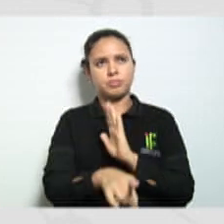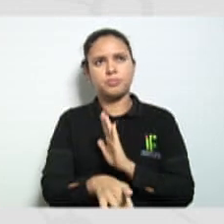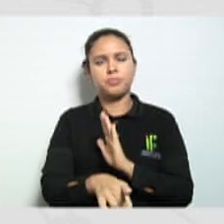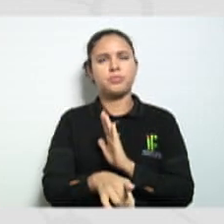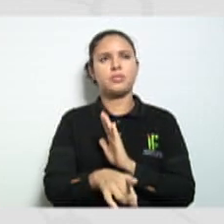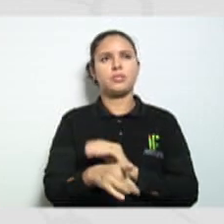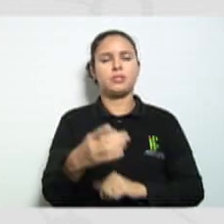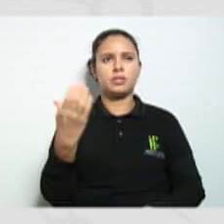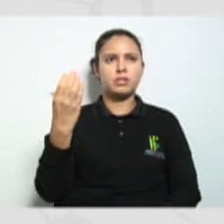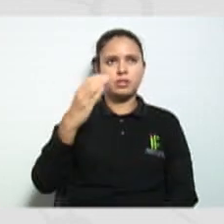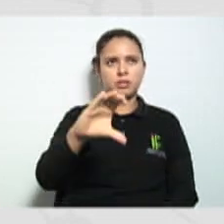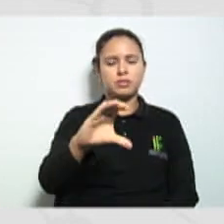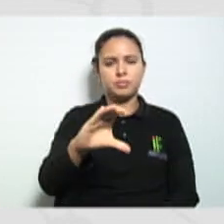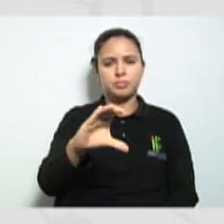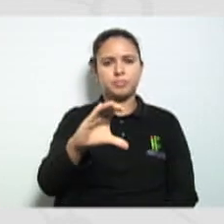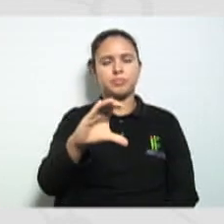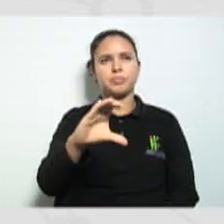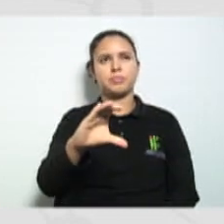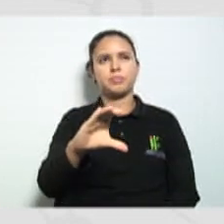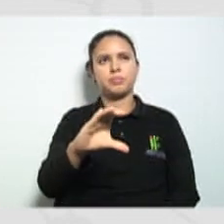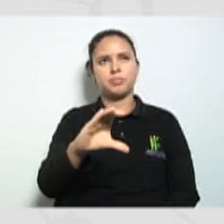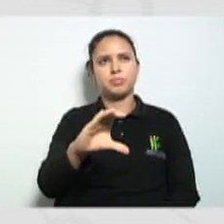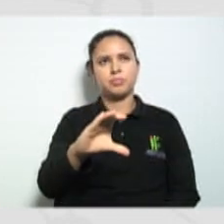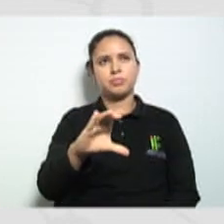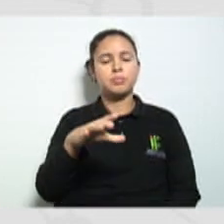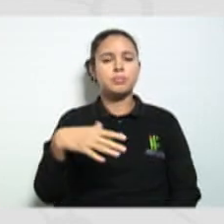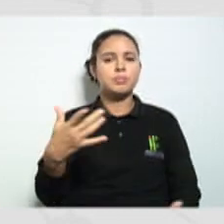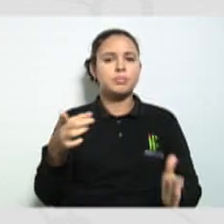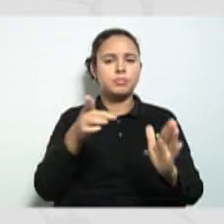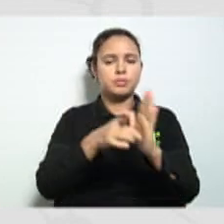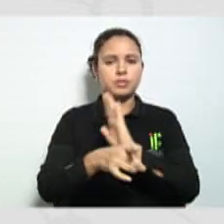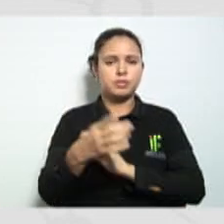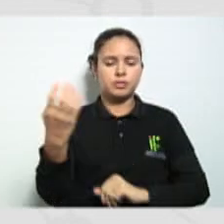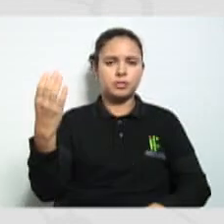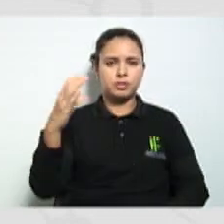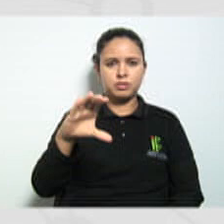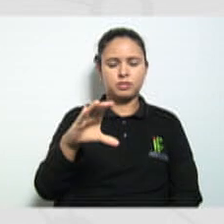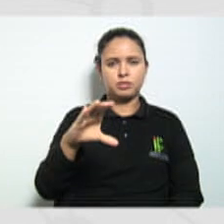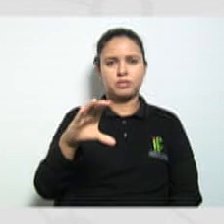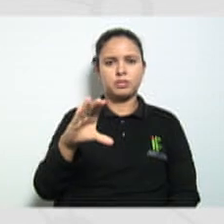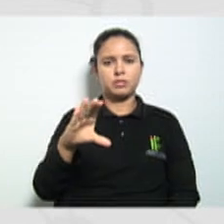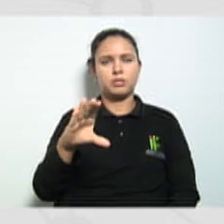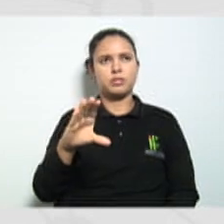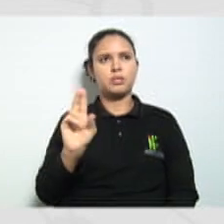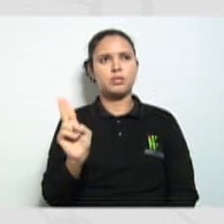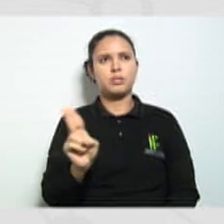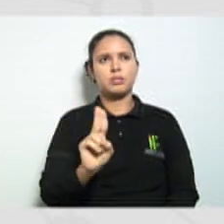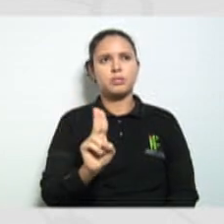professora disse, os débitos e os créditos, o total de débito